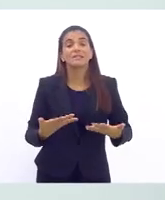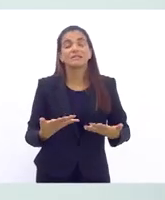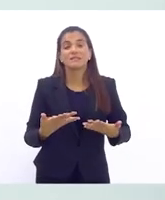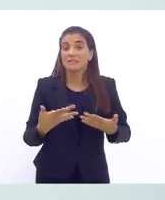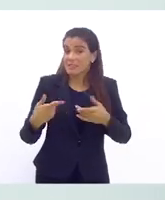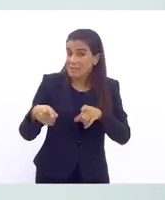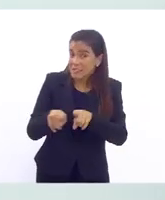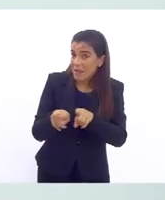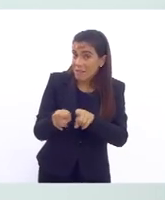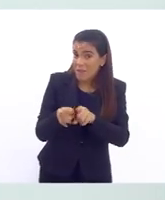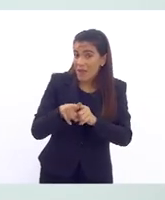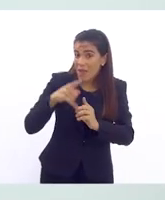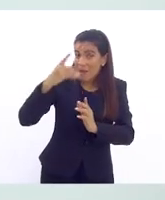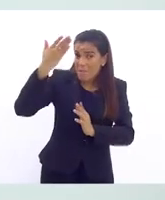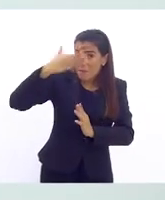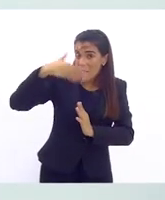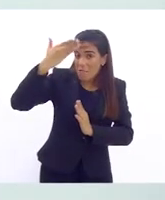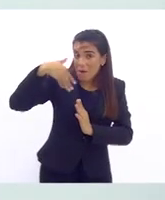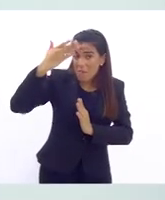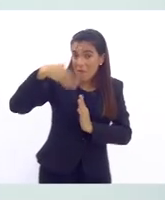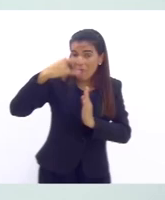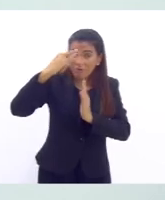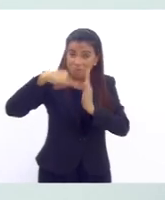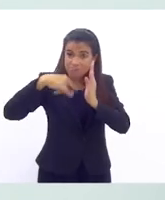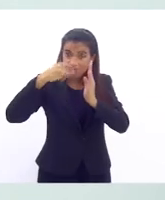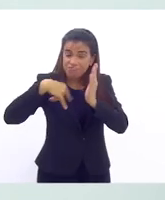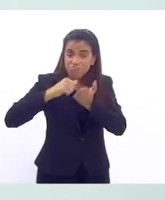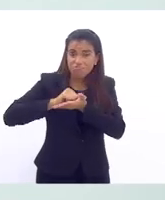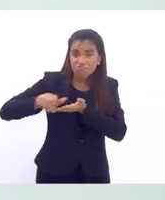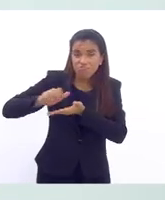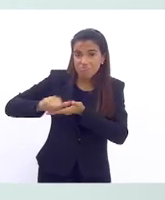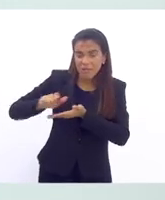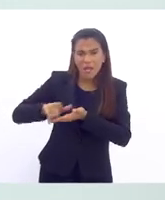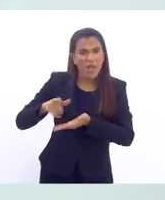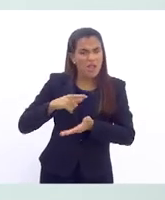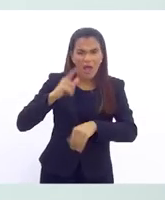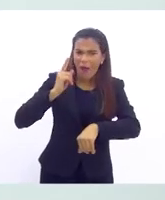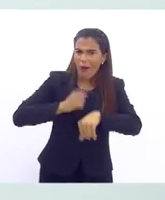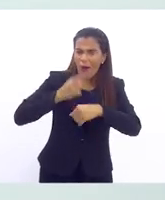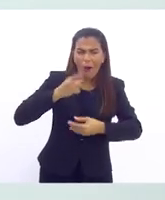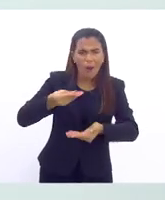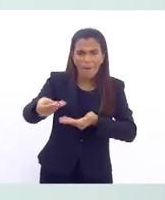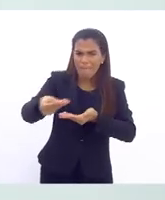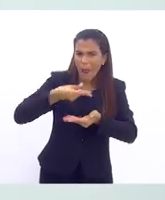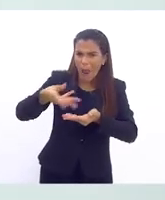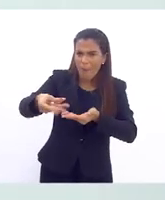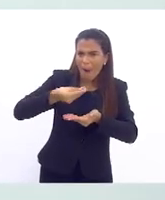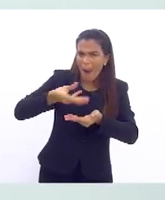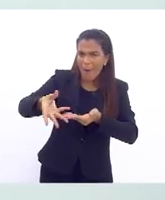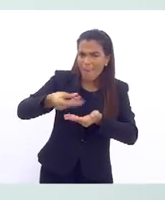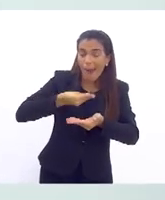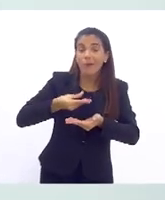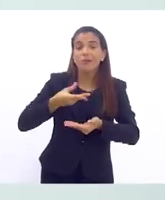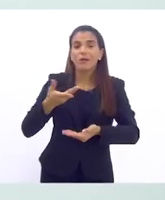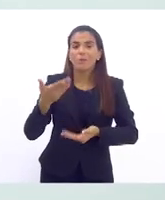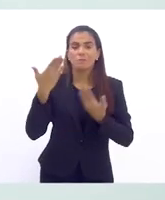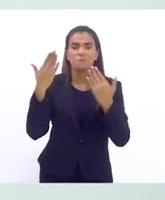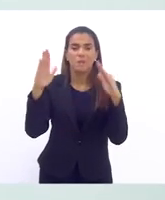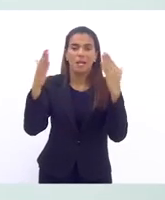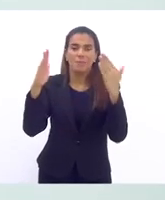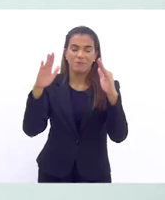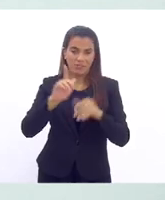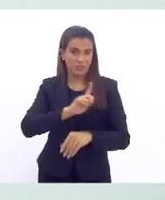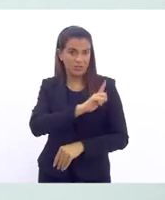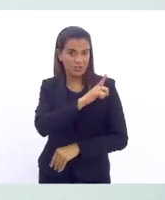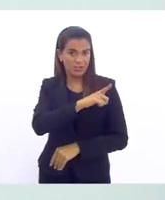prestações de conta e isso a gente trouxe recebeu de forma imediata de vocês então o primeiro parabenizar a gestão